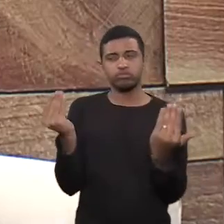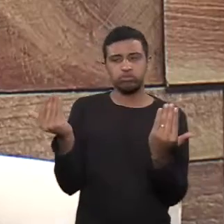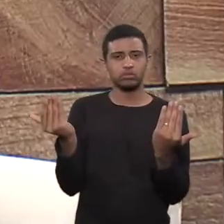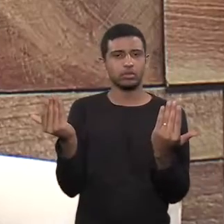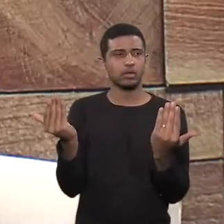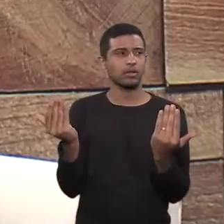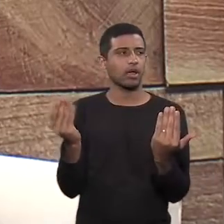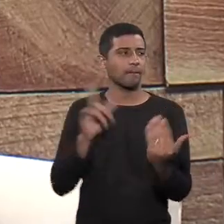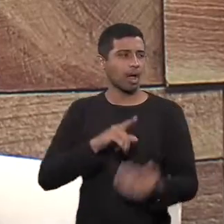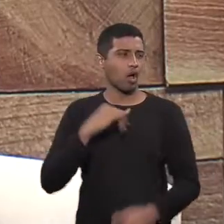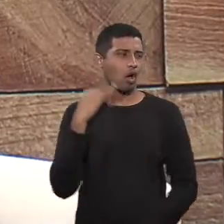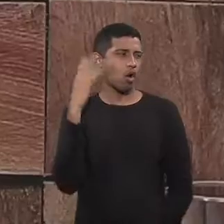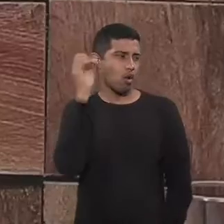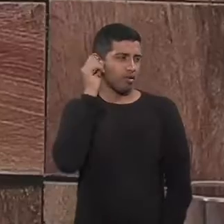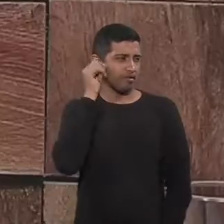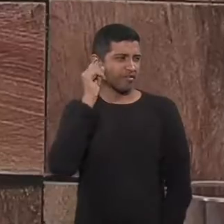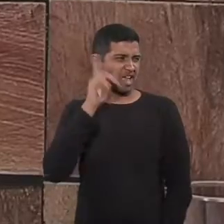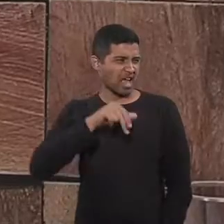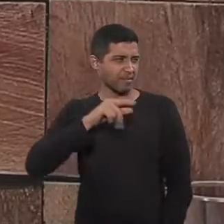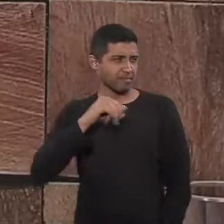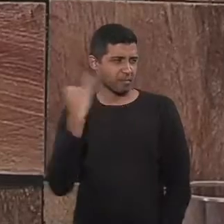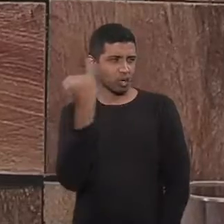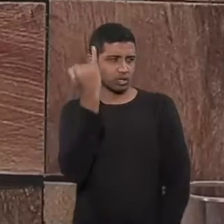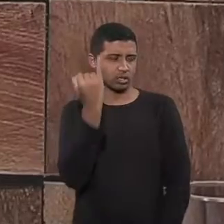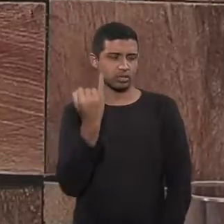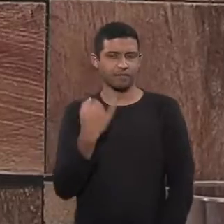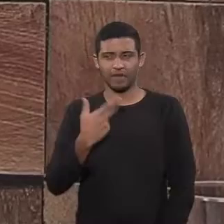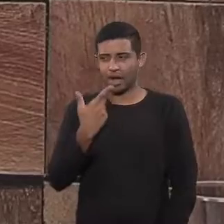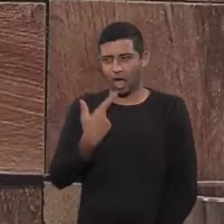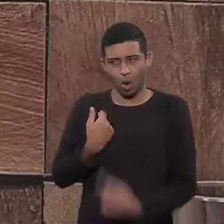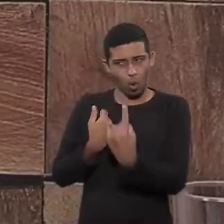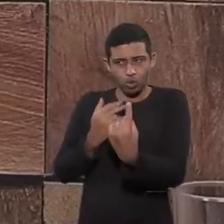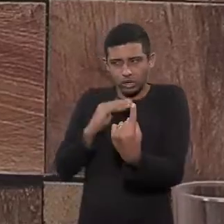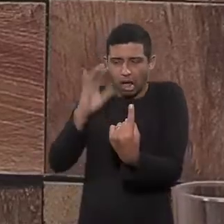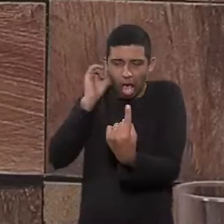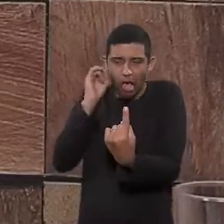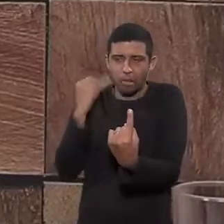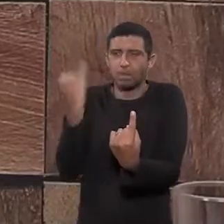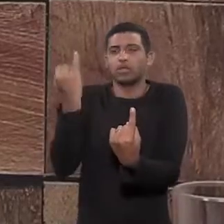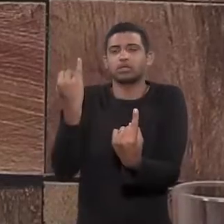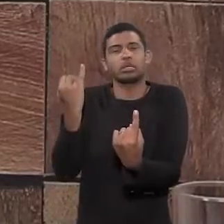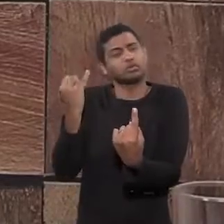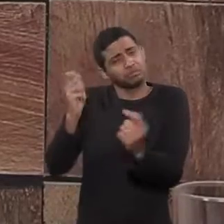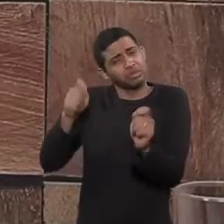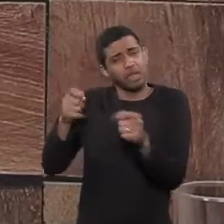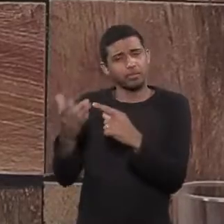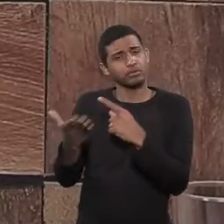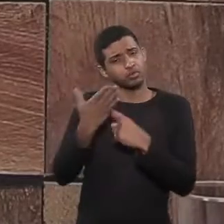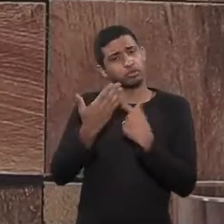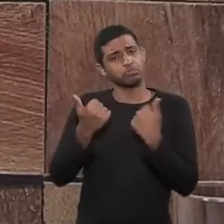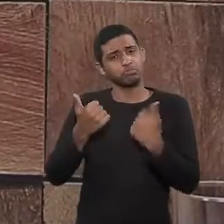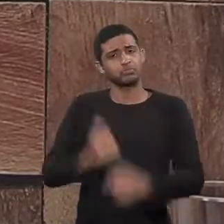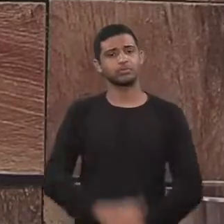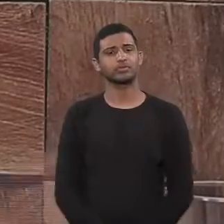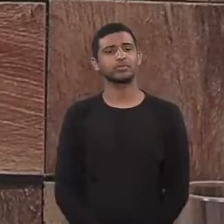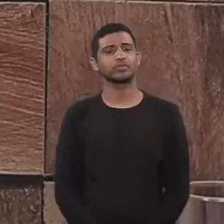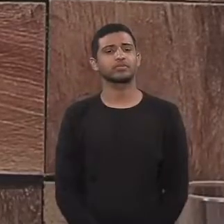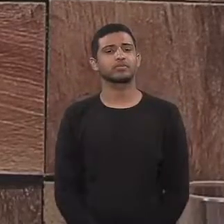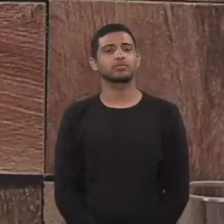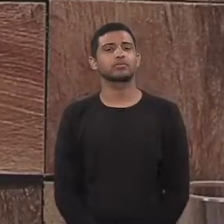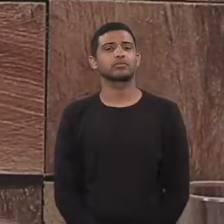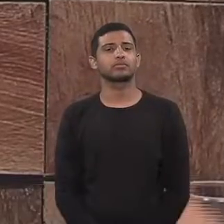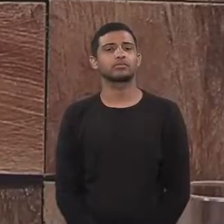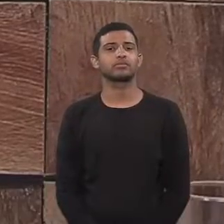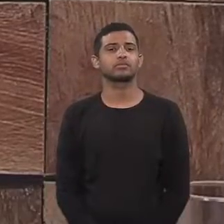ouvir é essencial? Eu não diria que é a única opção, mas eu acho que pode ser de grande ajuda, de grande valia. Você